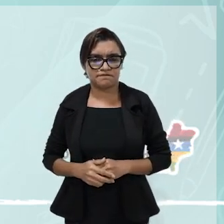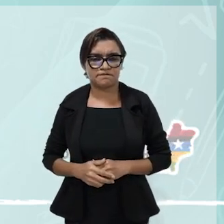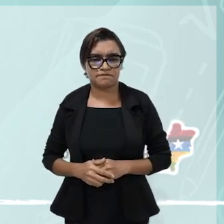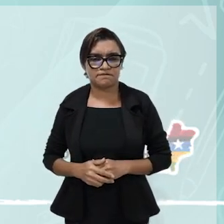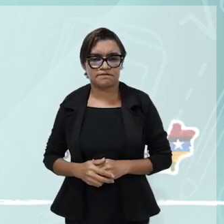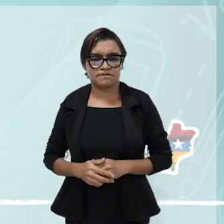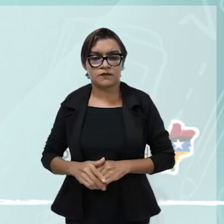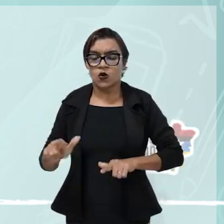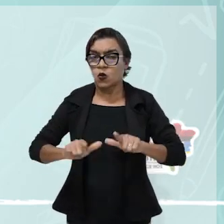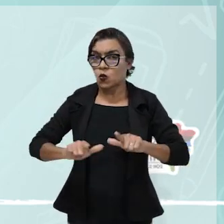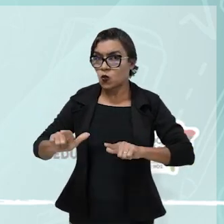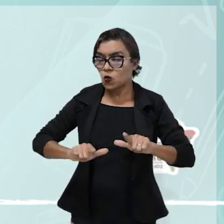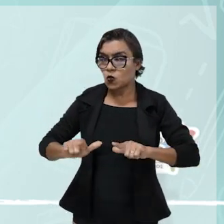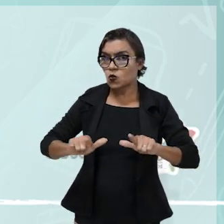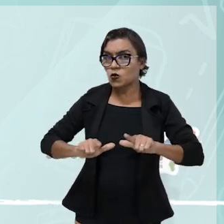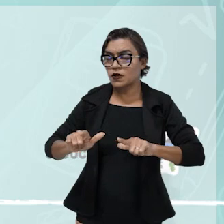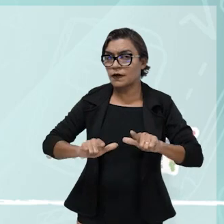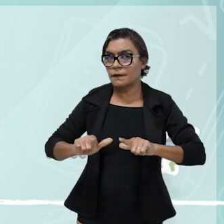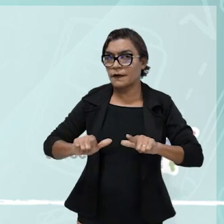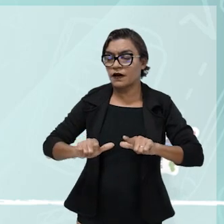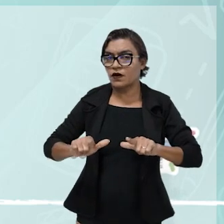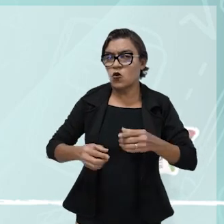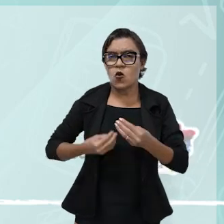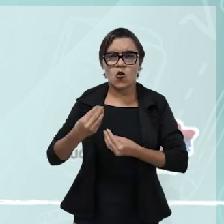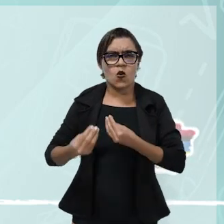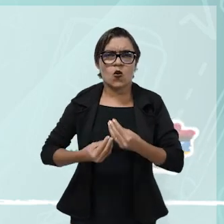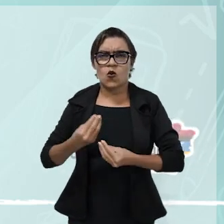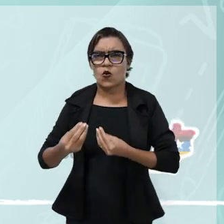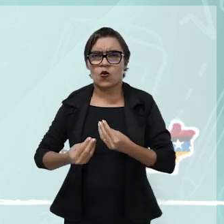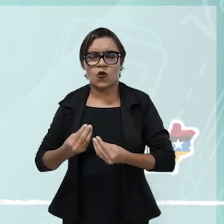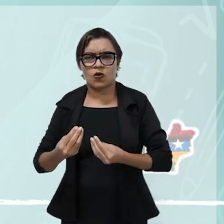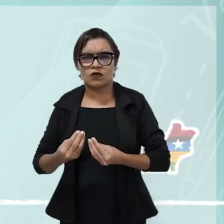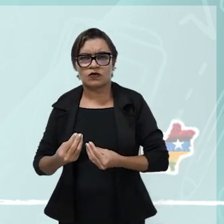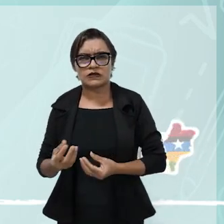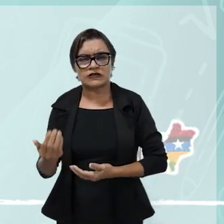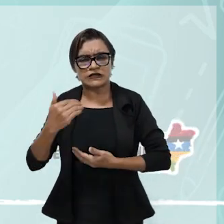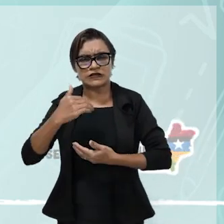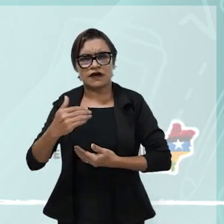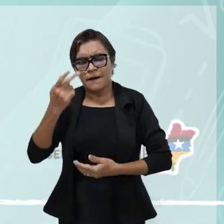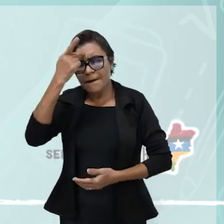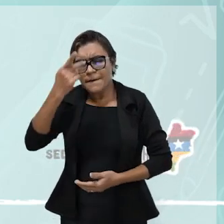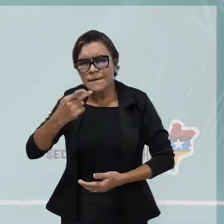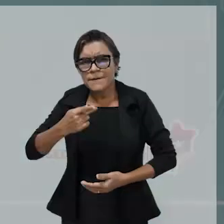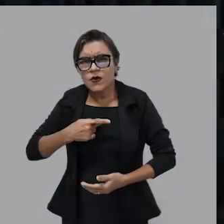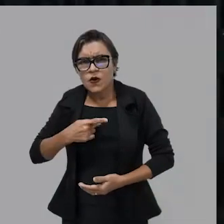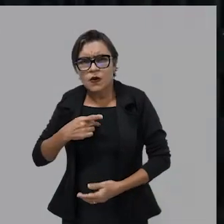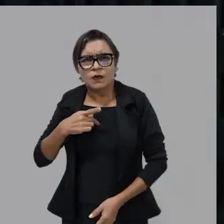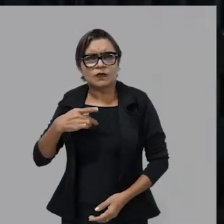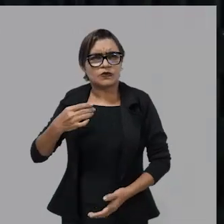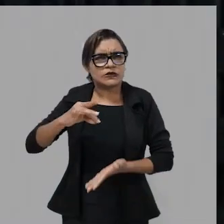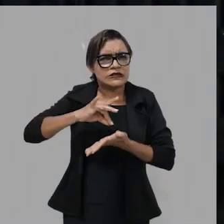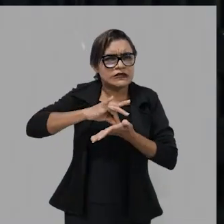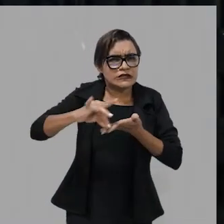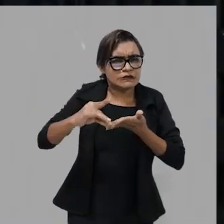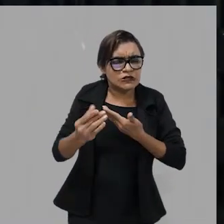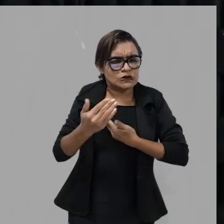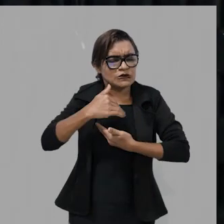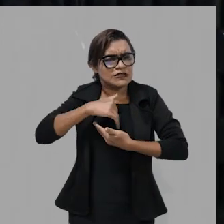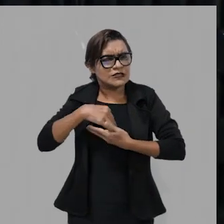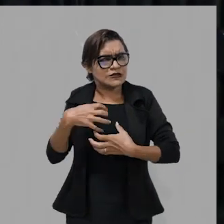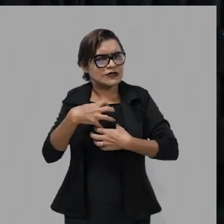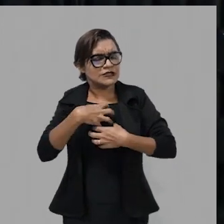trabalho que sigo, pois que trago a mim, tamanho inimigo de mim. E aí, conseguiram compreender alguma coisa?